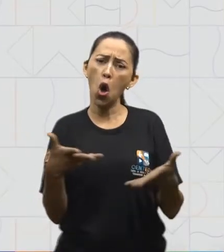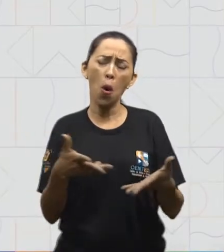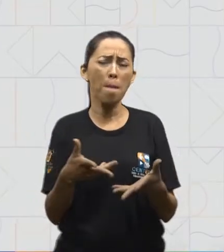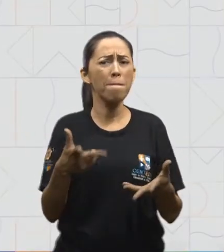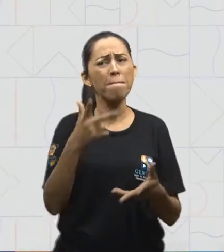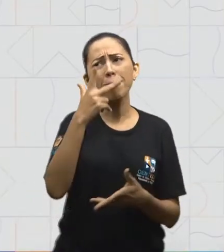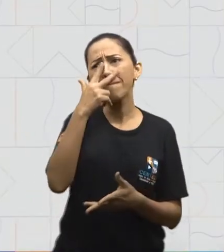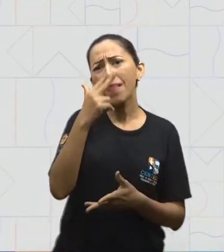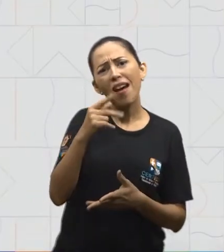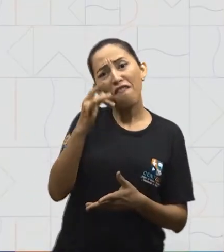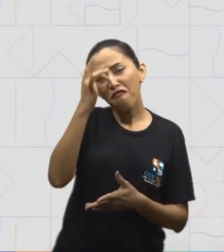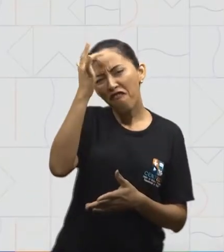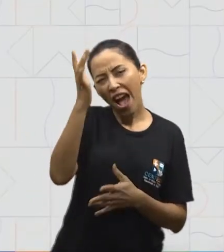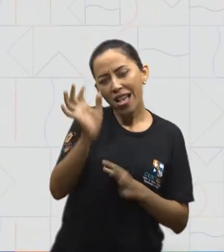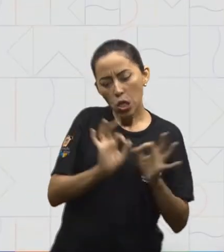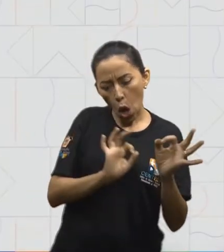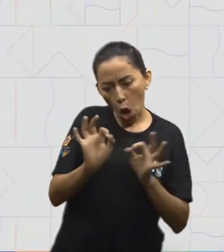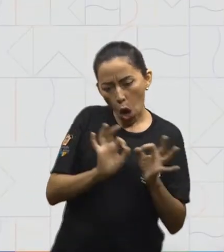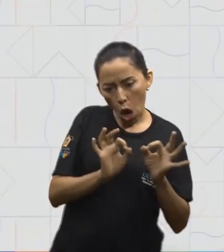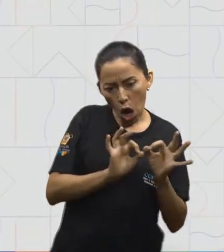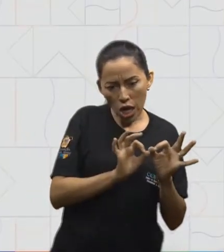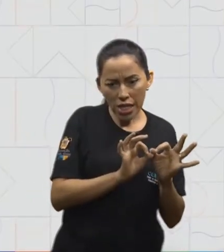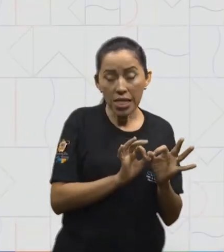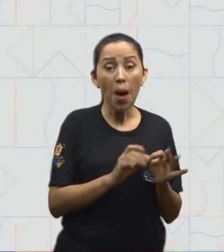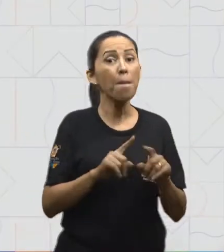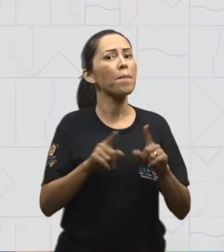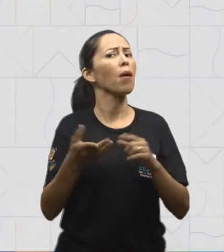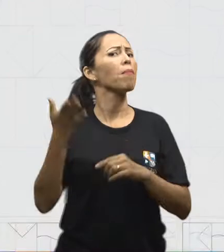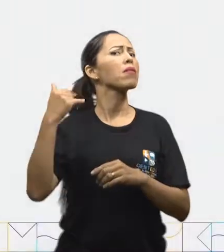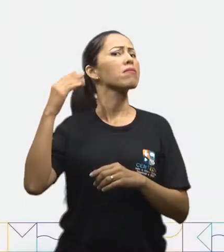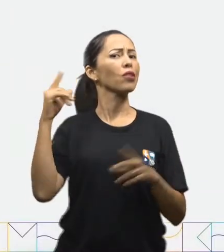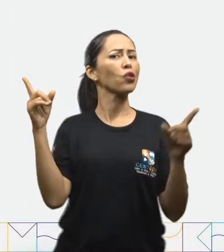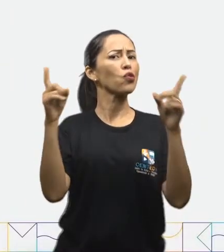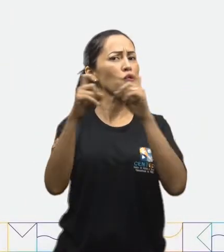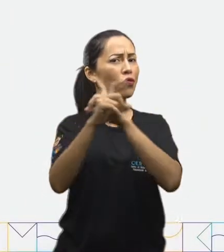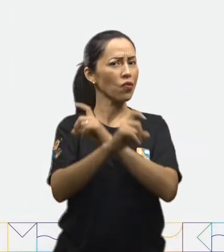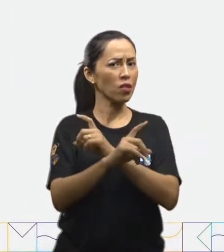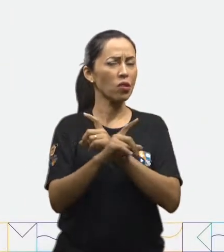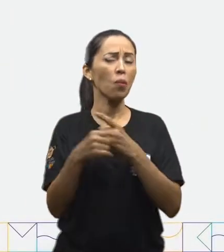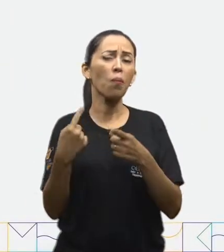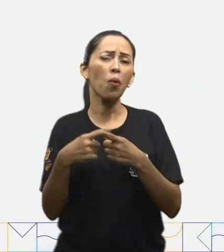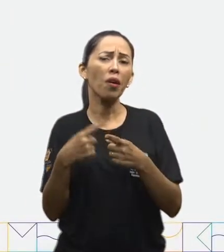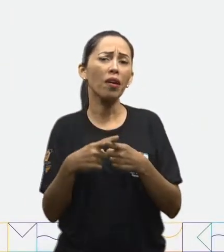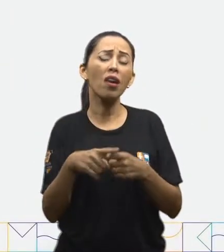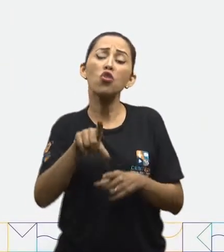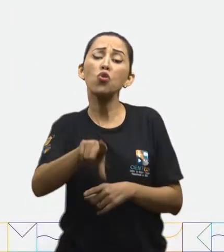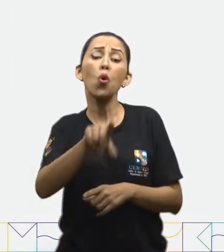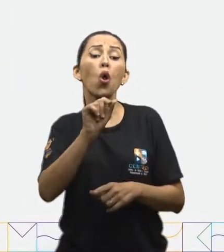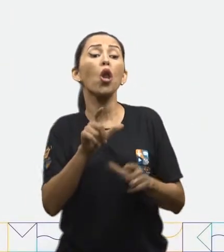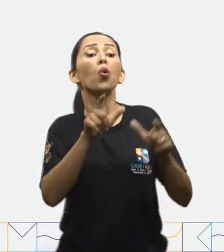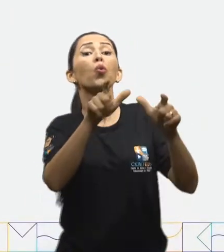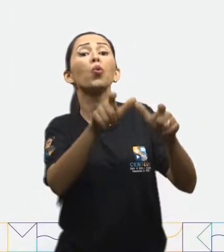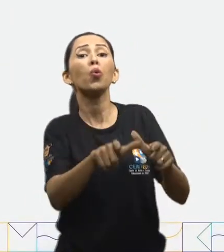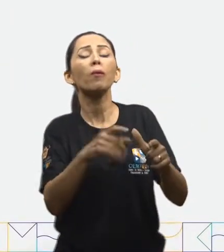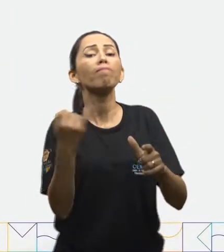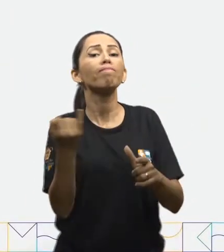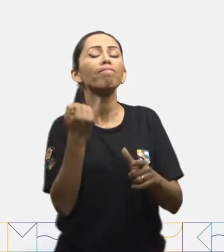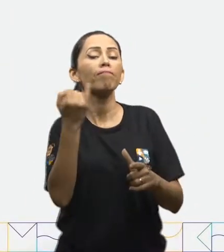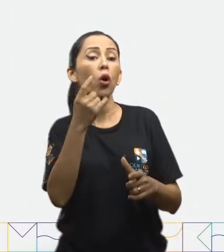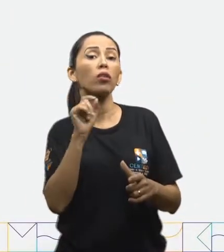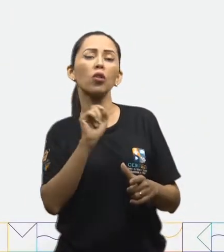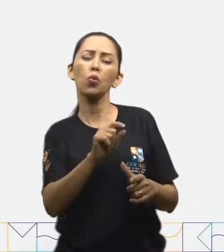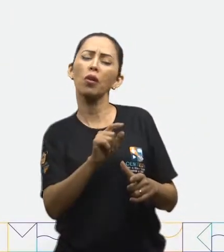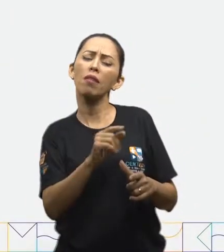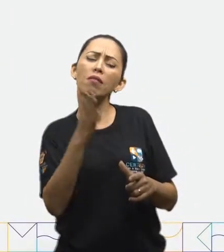fácil traçar uma rota, mas antigamente isso era bem complicado. Para escolher uma rota, era necessário levar em conta a